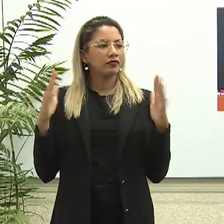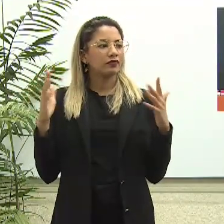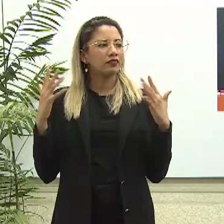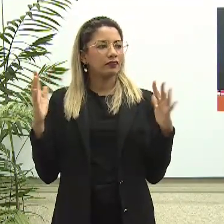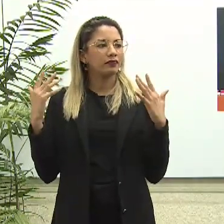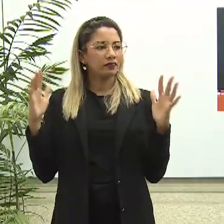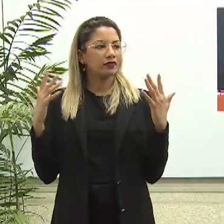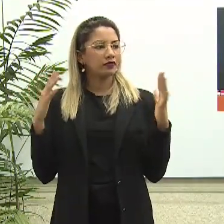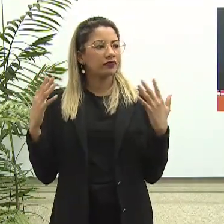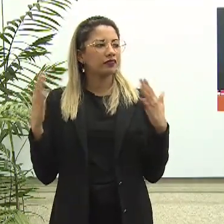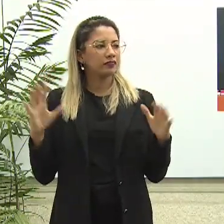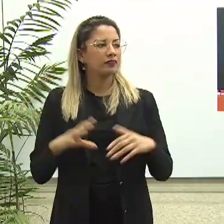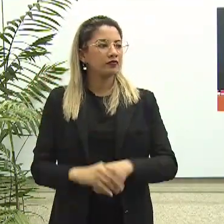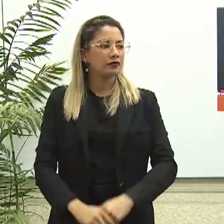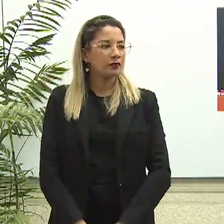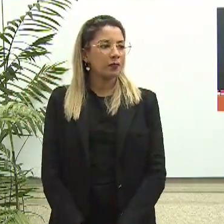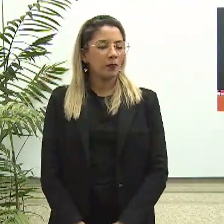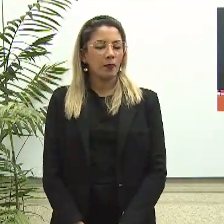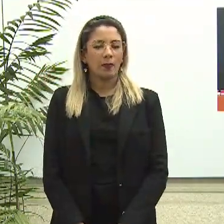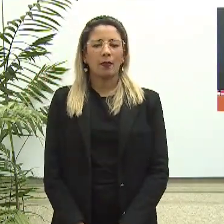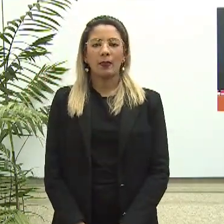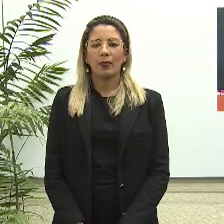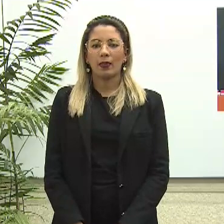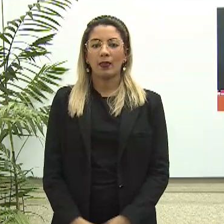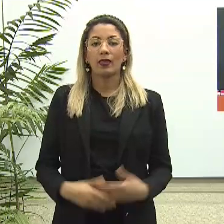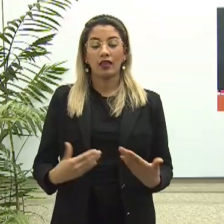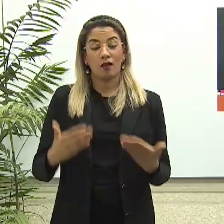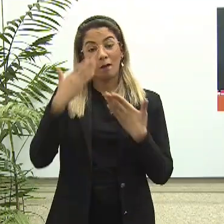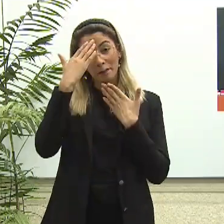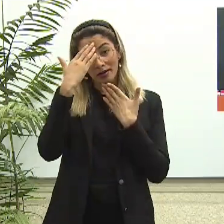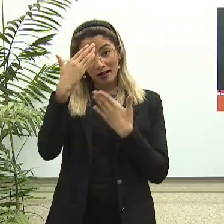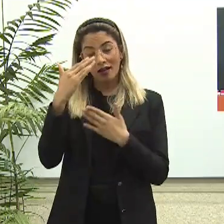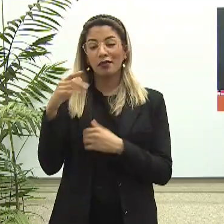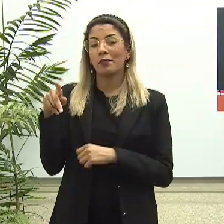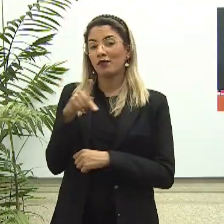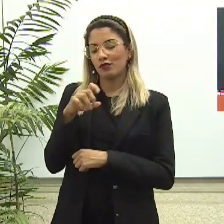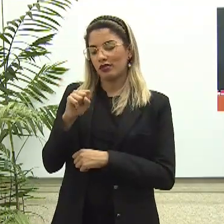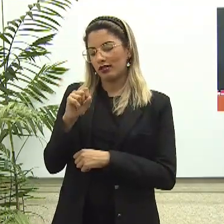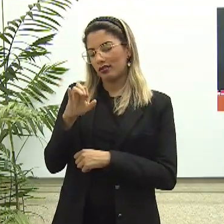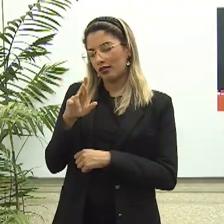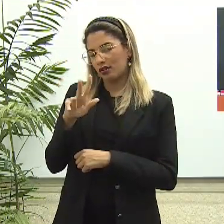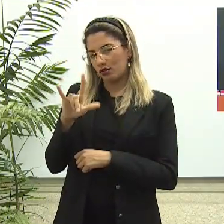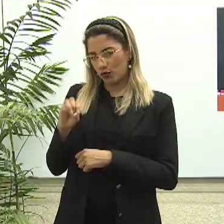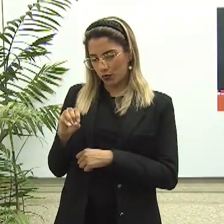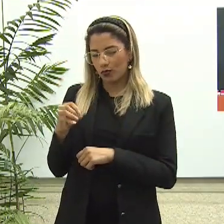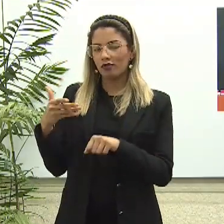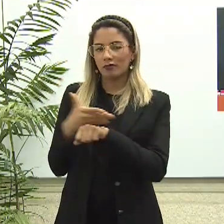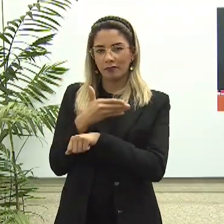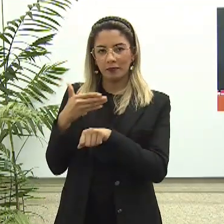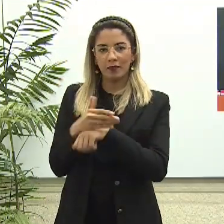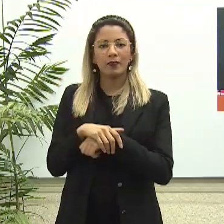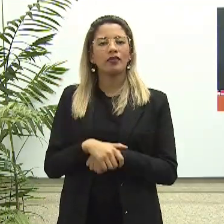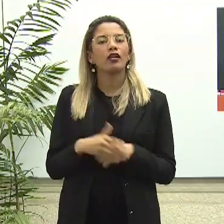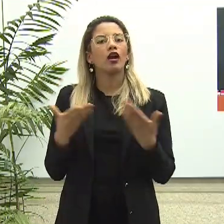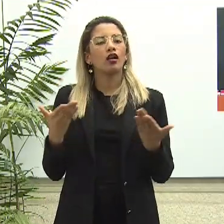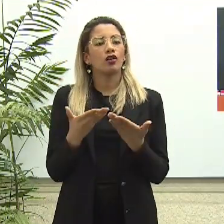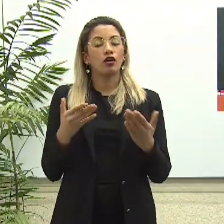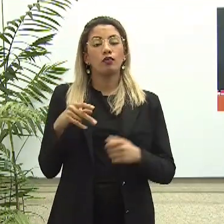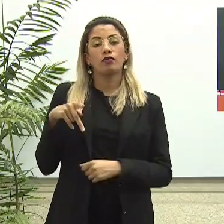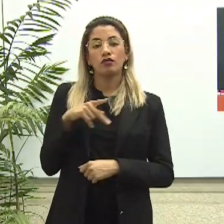genial eh muito obrigada professor Sérgio brilhante exposição e agora professora